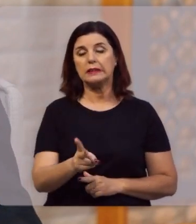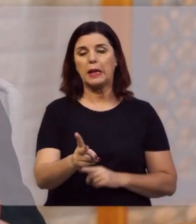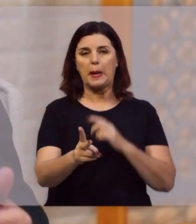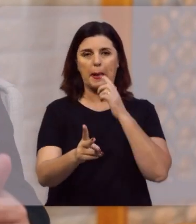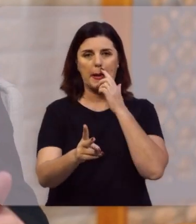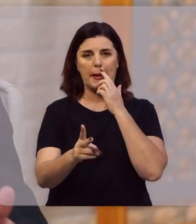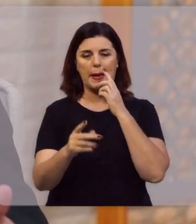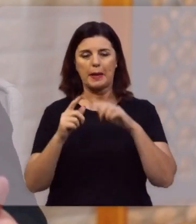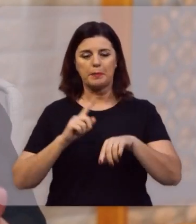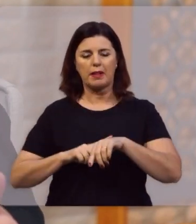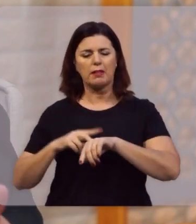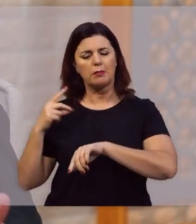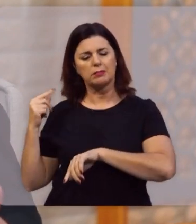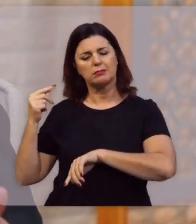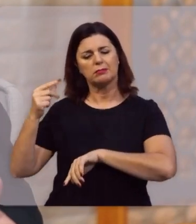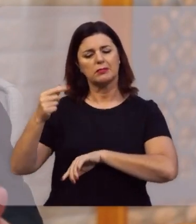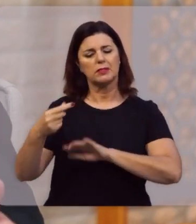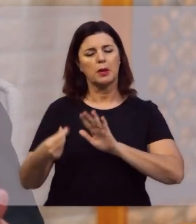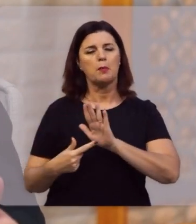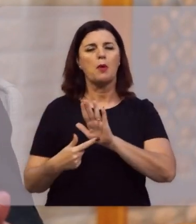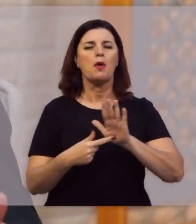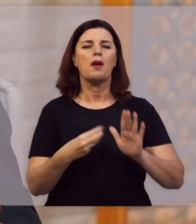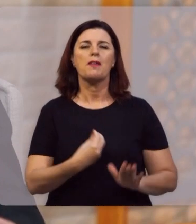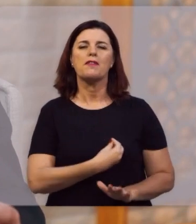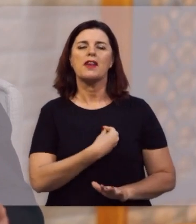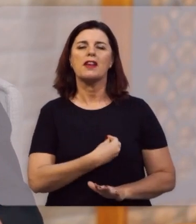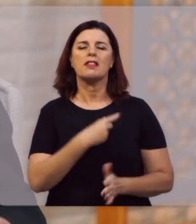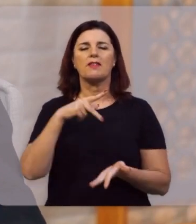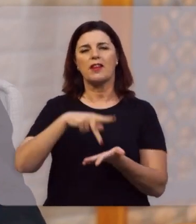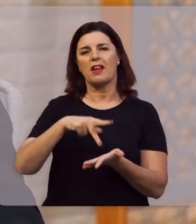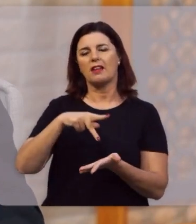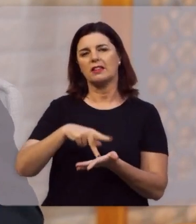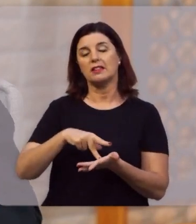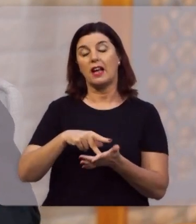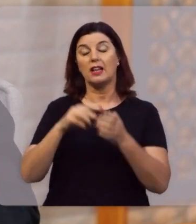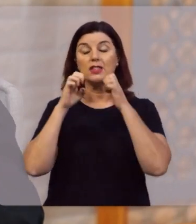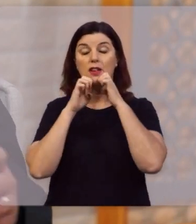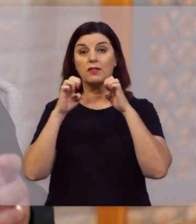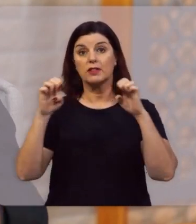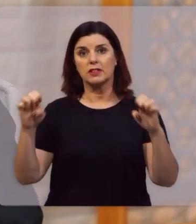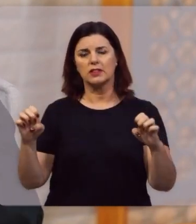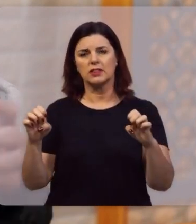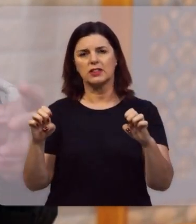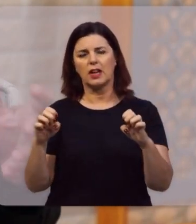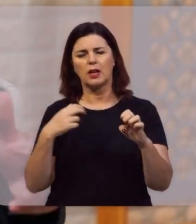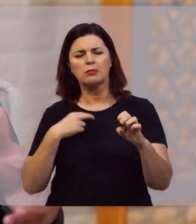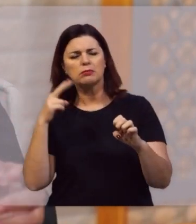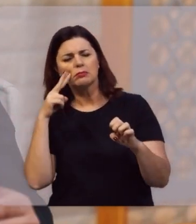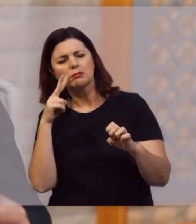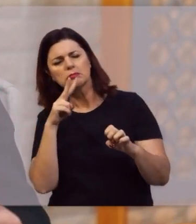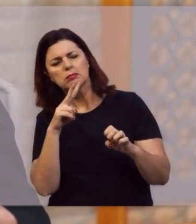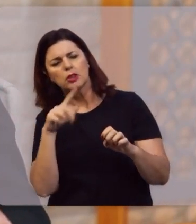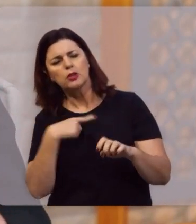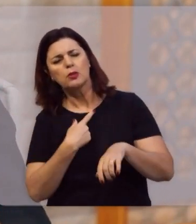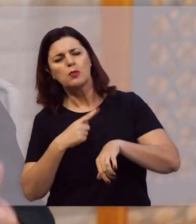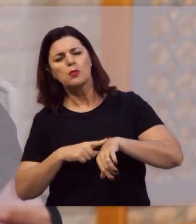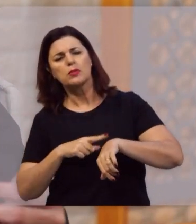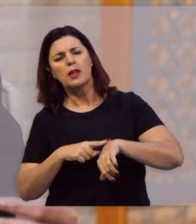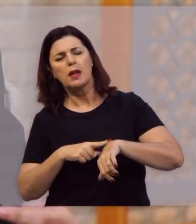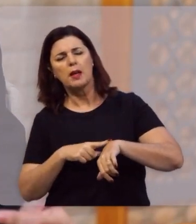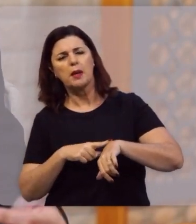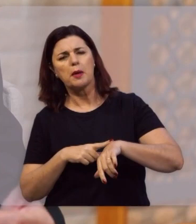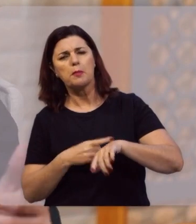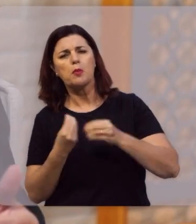tempo trazendo as verdades do Evangelho ajudando a olharmos para os desafios do nosso tempo